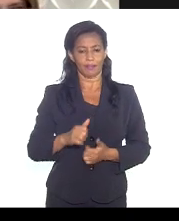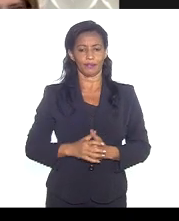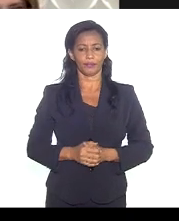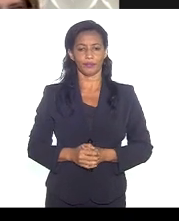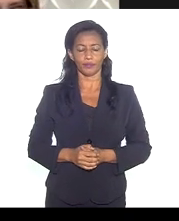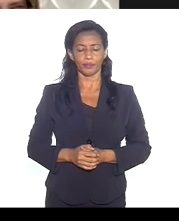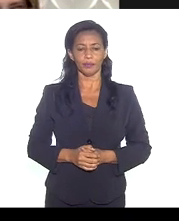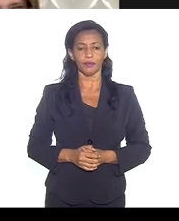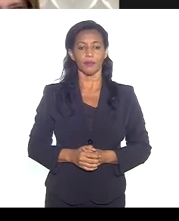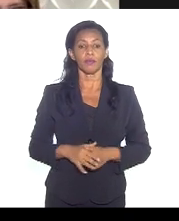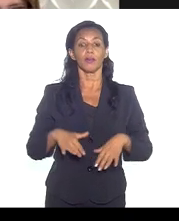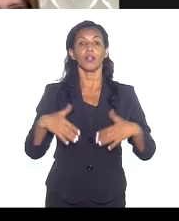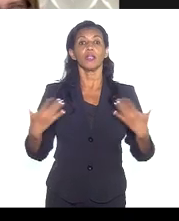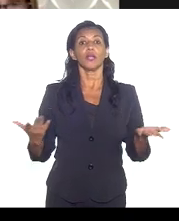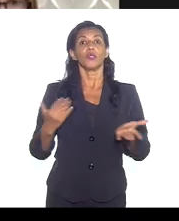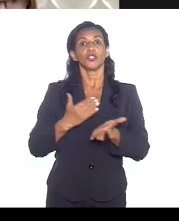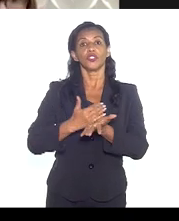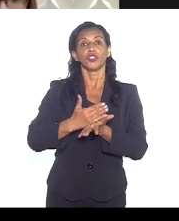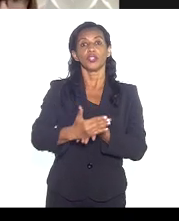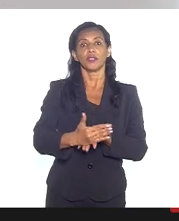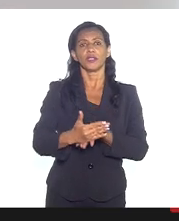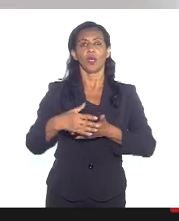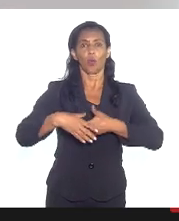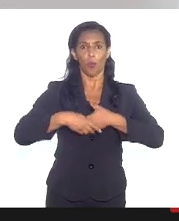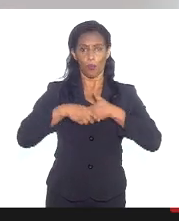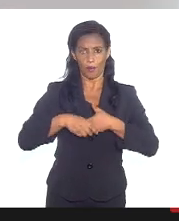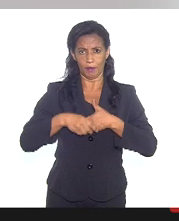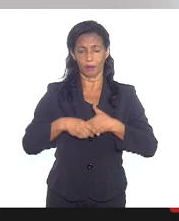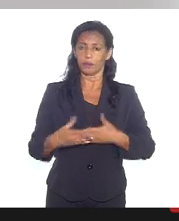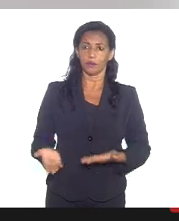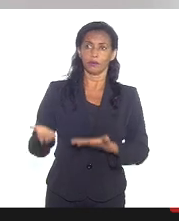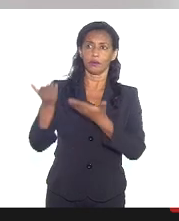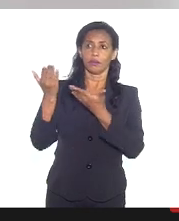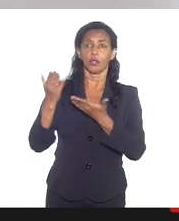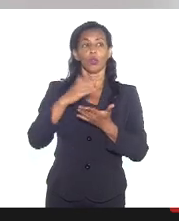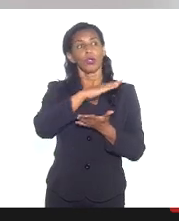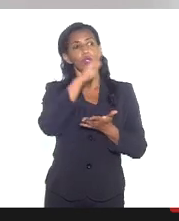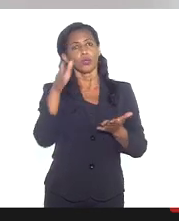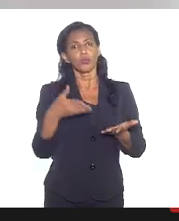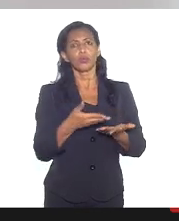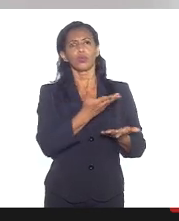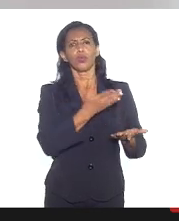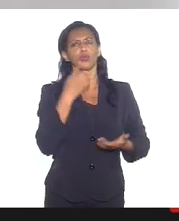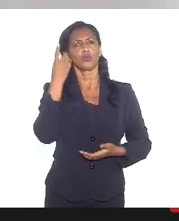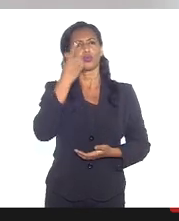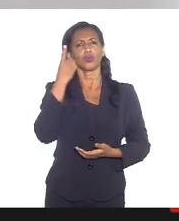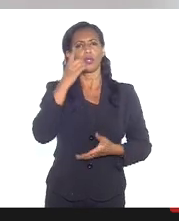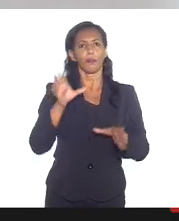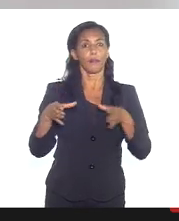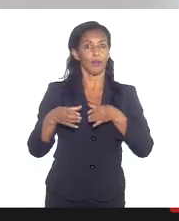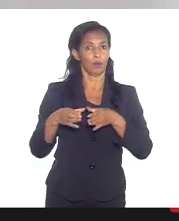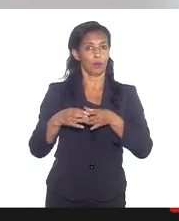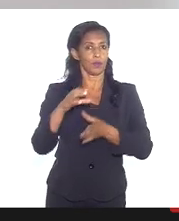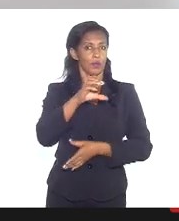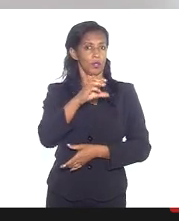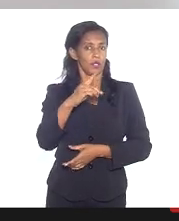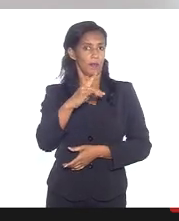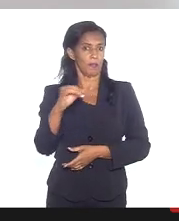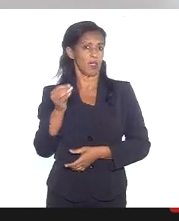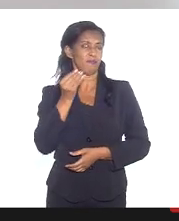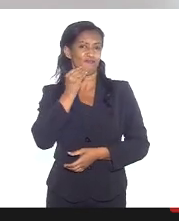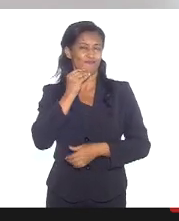Então, a gente inicia aqui, né, inicialmente cumprimentando o senhor e todos os deputados pela condução da CPI de forma